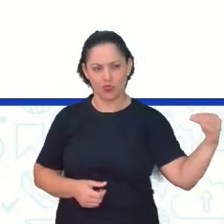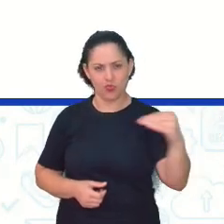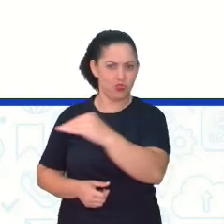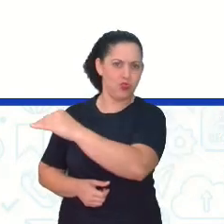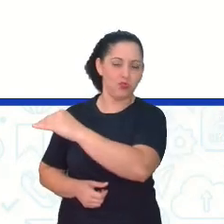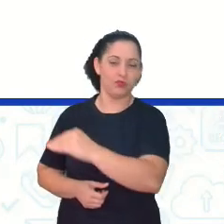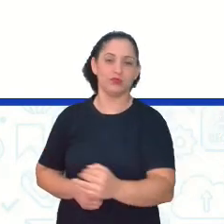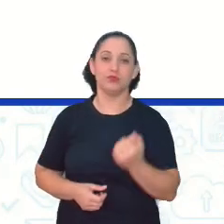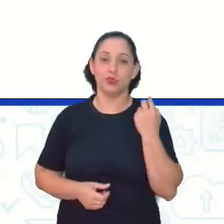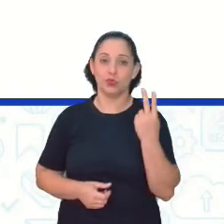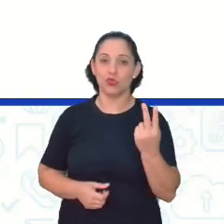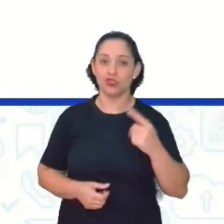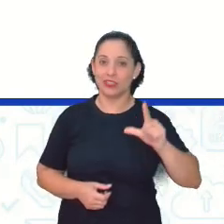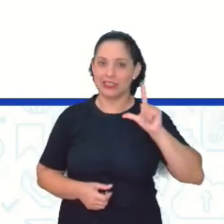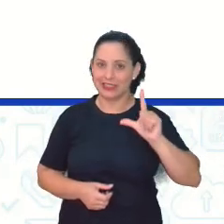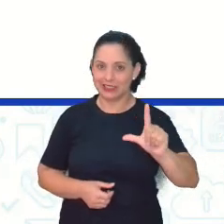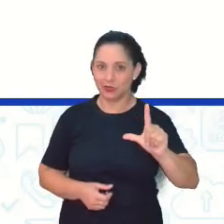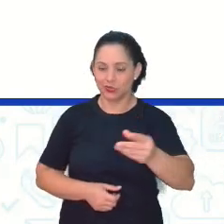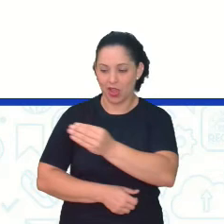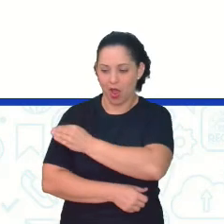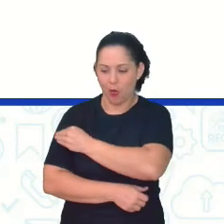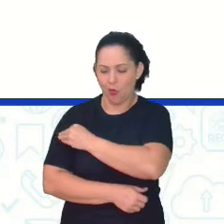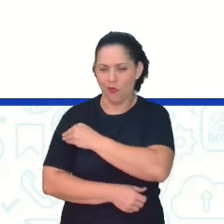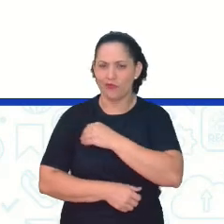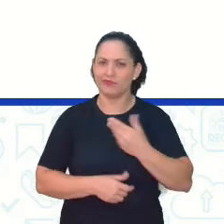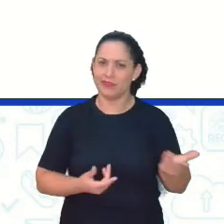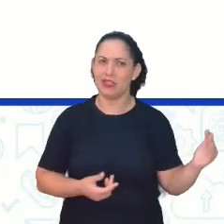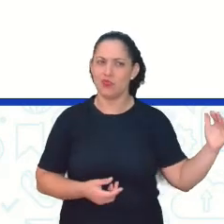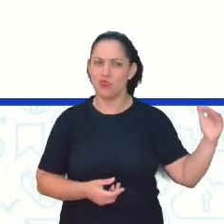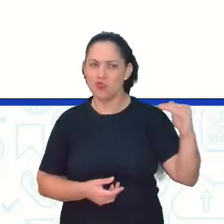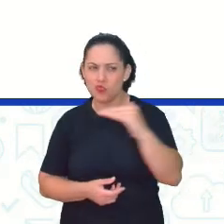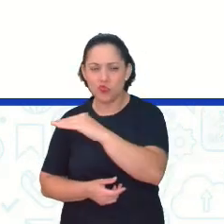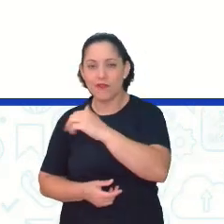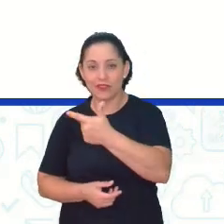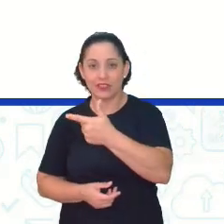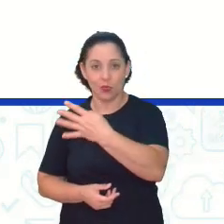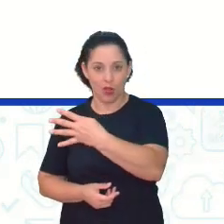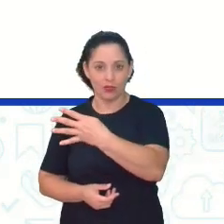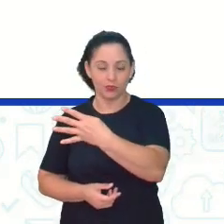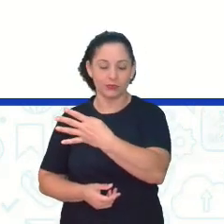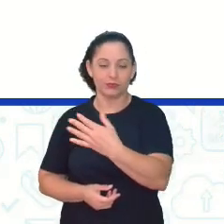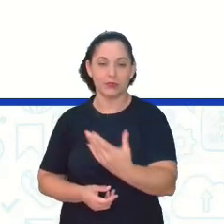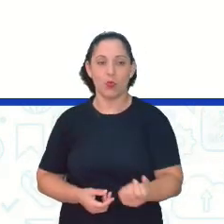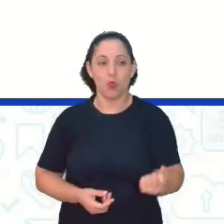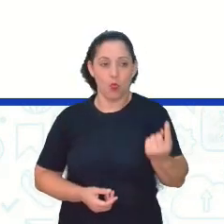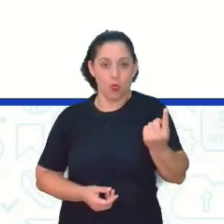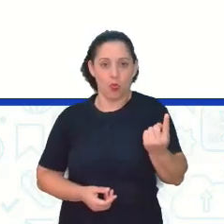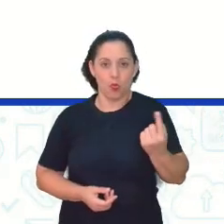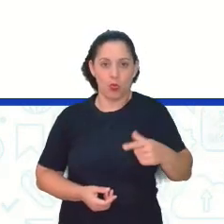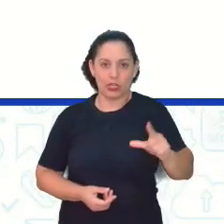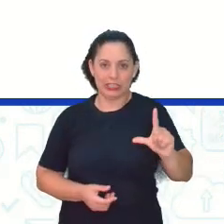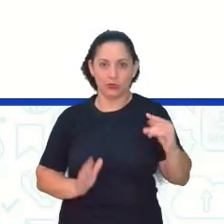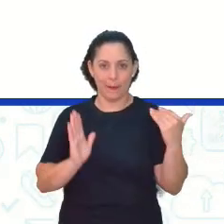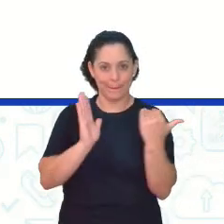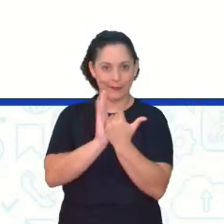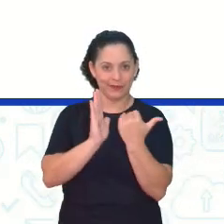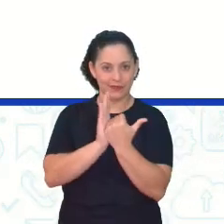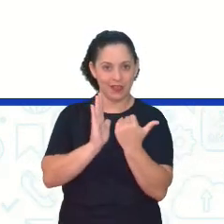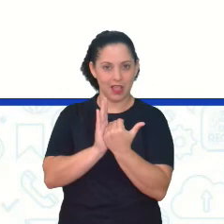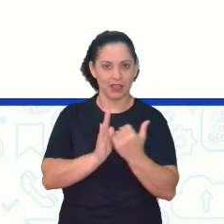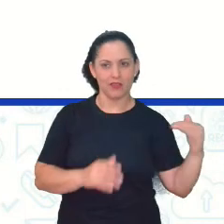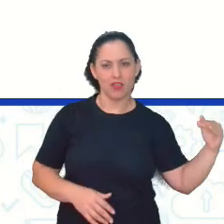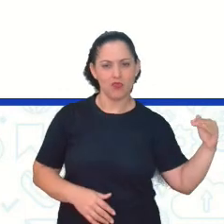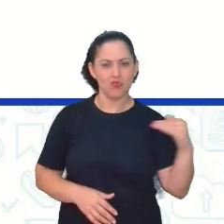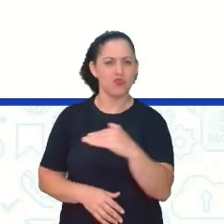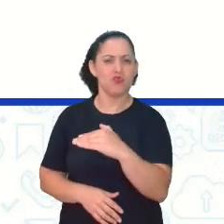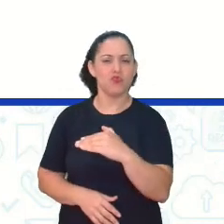2 litros de álcool ele percorre 24 quilômetros, tá? Com 1 litro, que é a metade de 2, ele vai